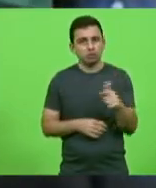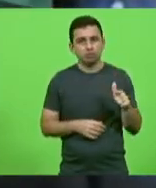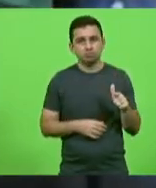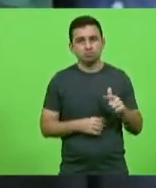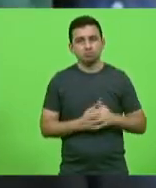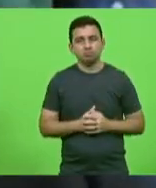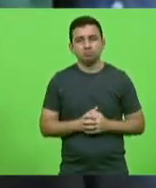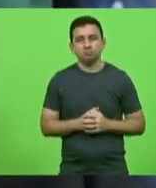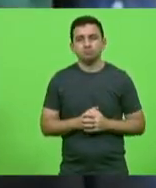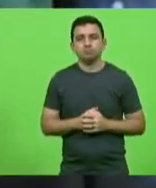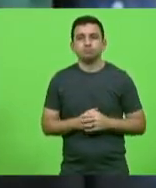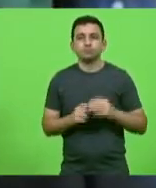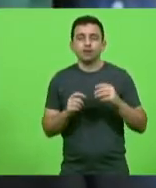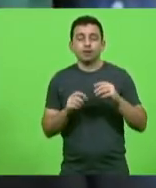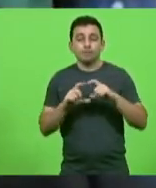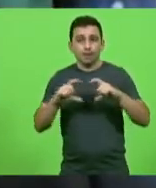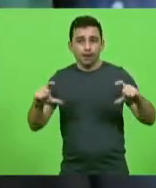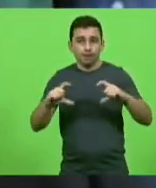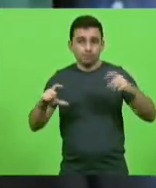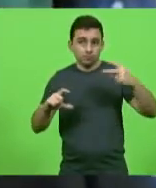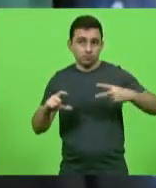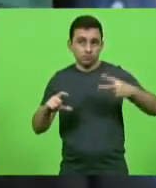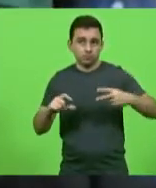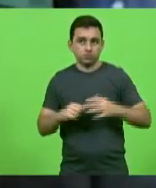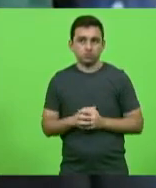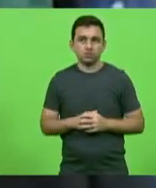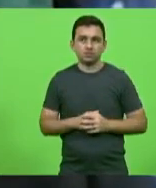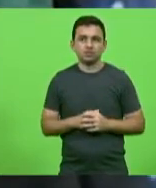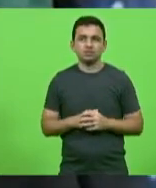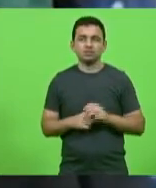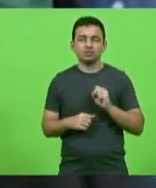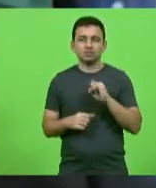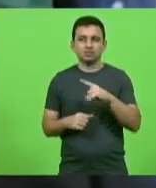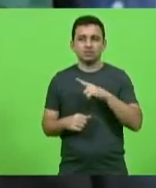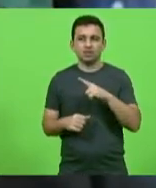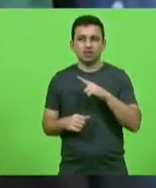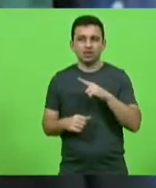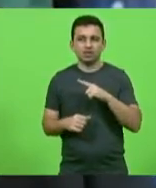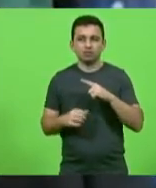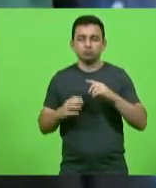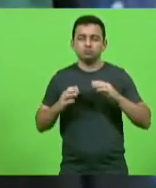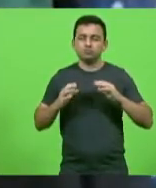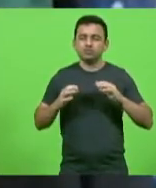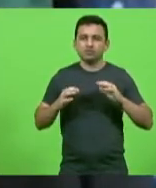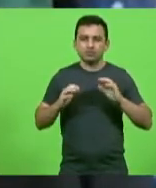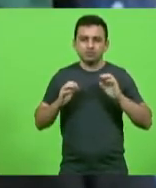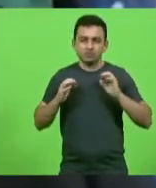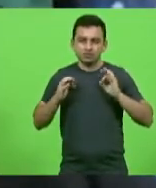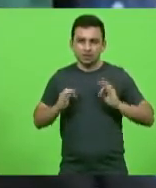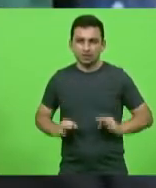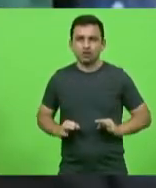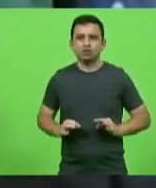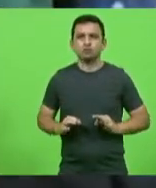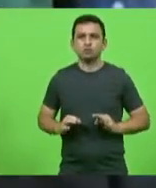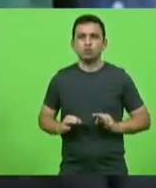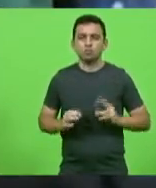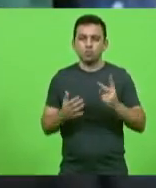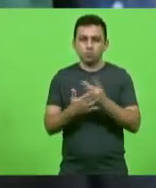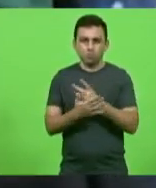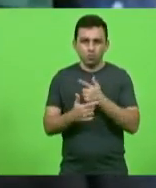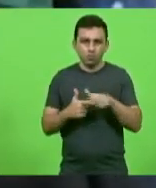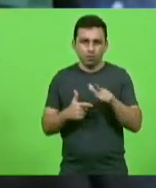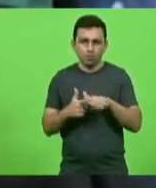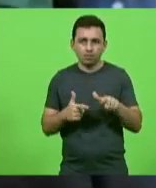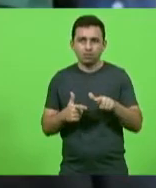para que segundo Homero nexo de causalidade entre a conduta eo resultado danoso não